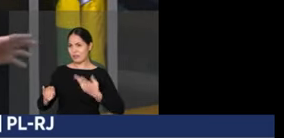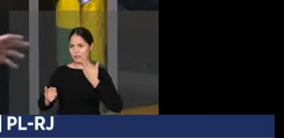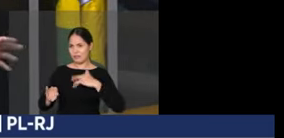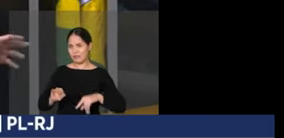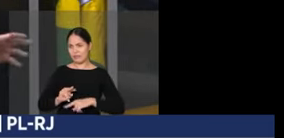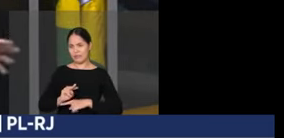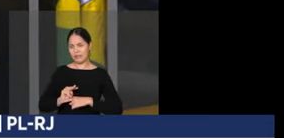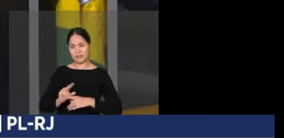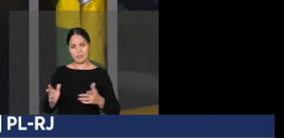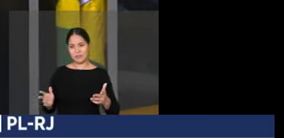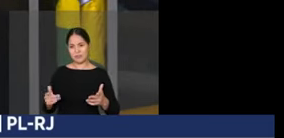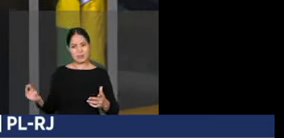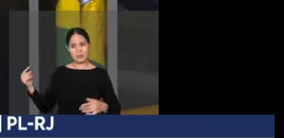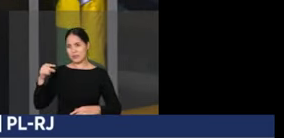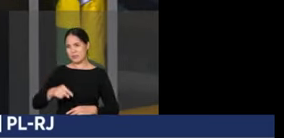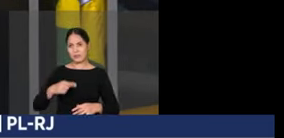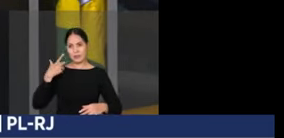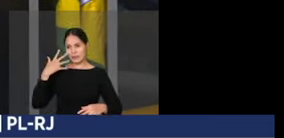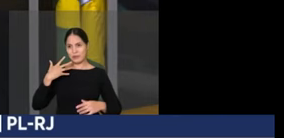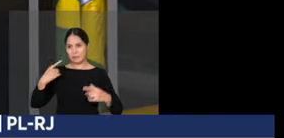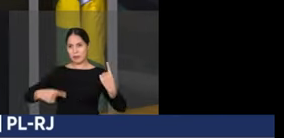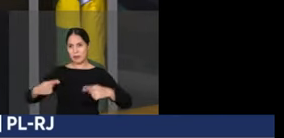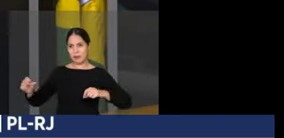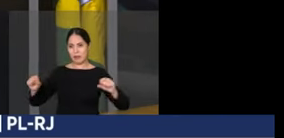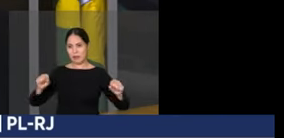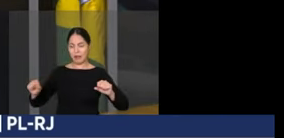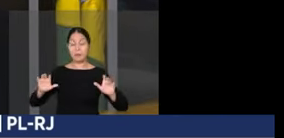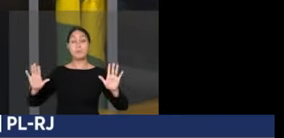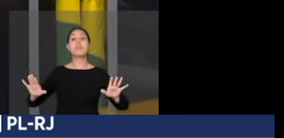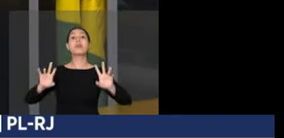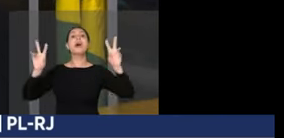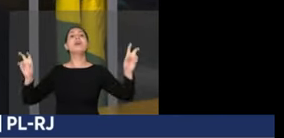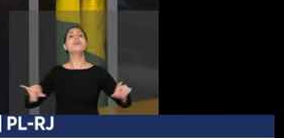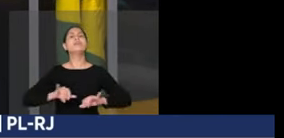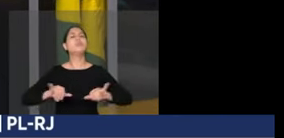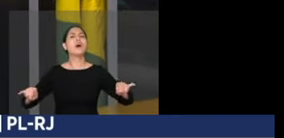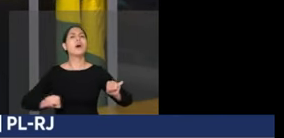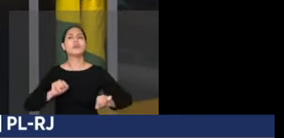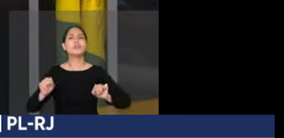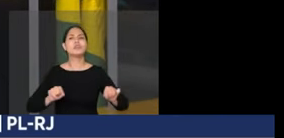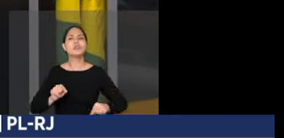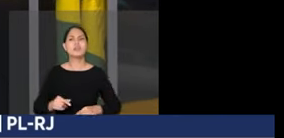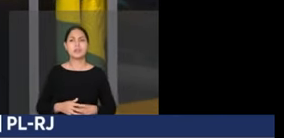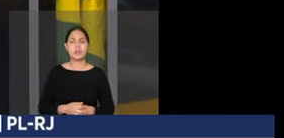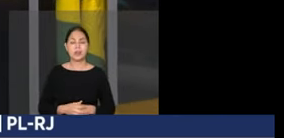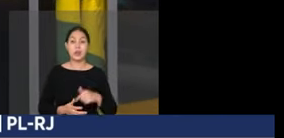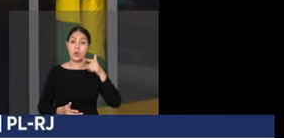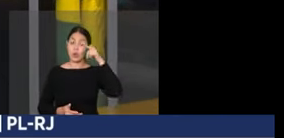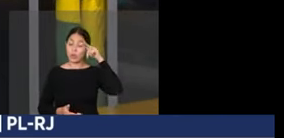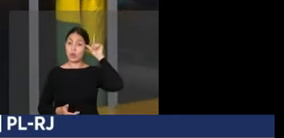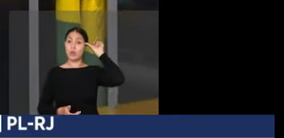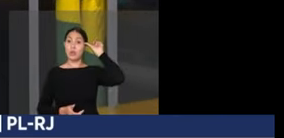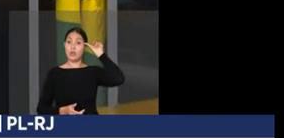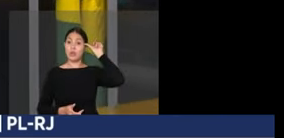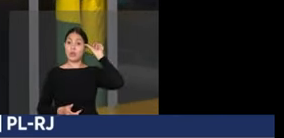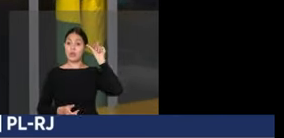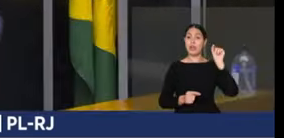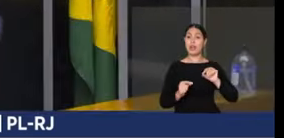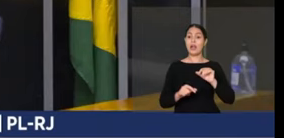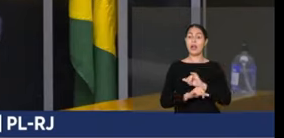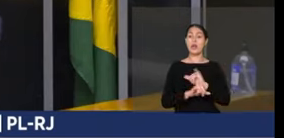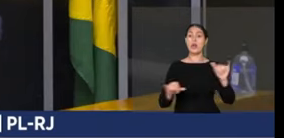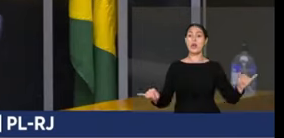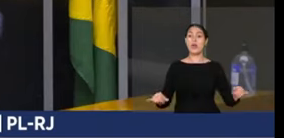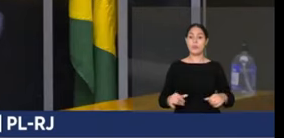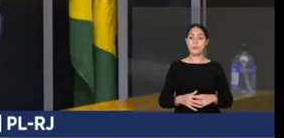não foi para isso que eu vim aqui hoje. Vim falar a respeito de uma notícia que foi vinculada ontem, que fala que justiça condena